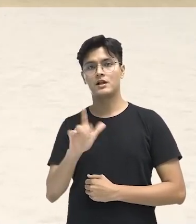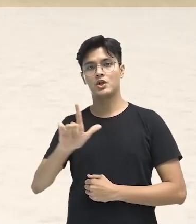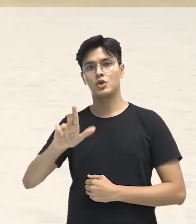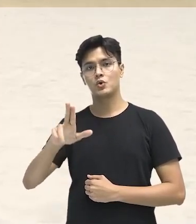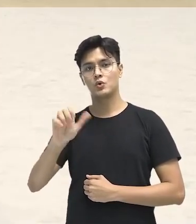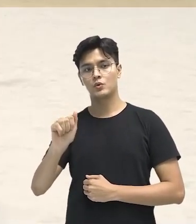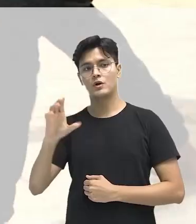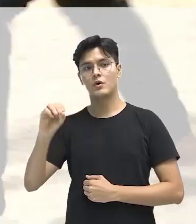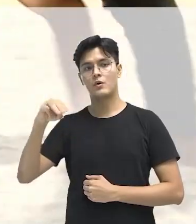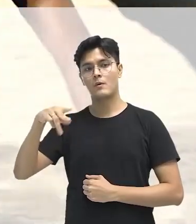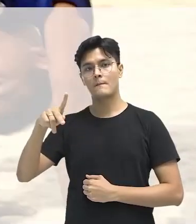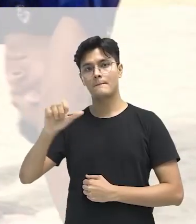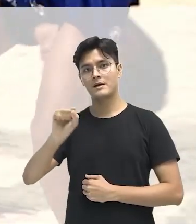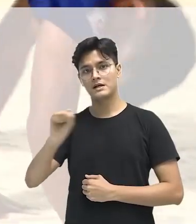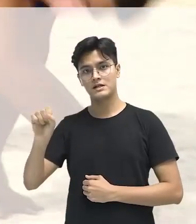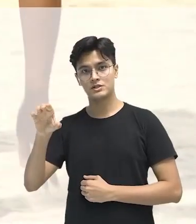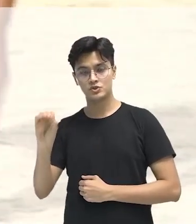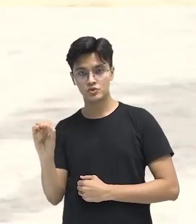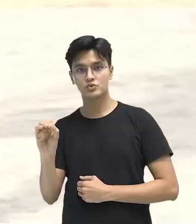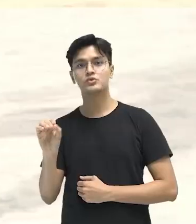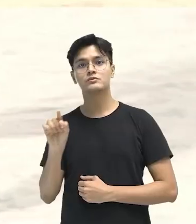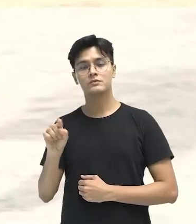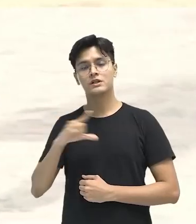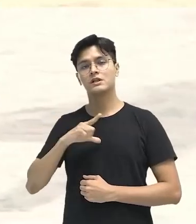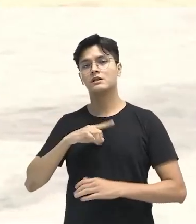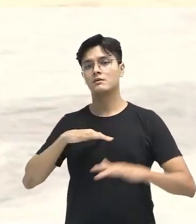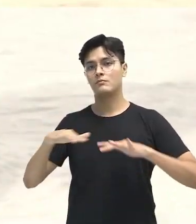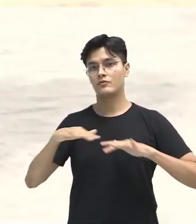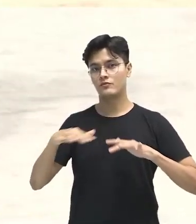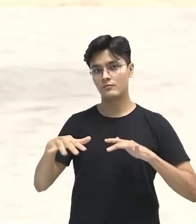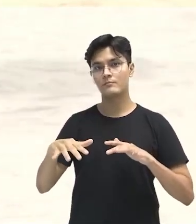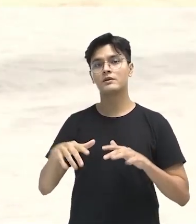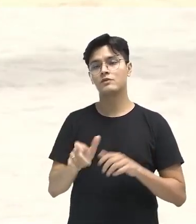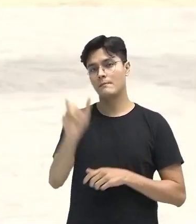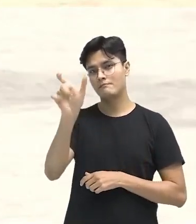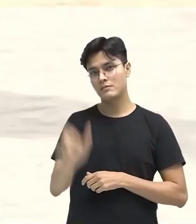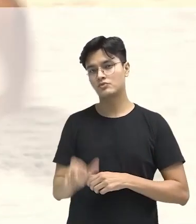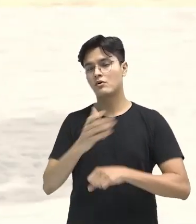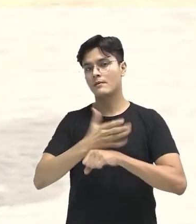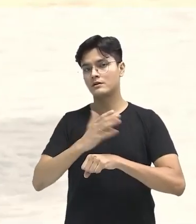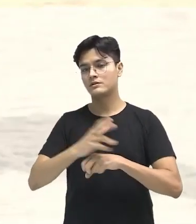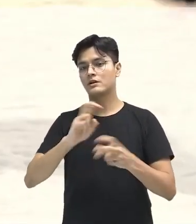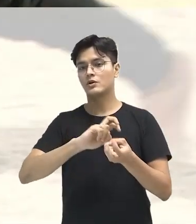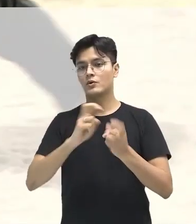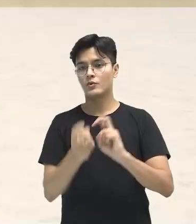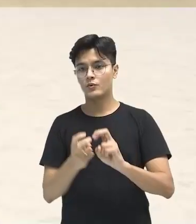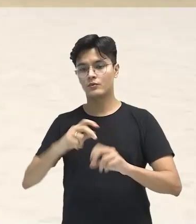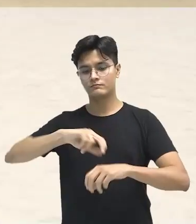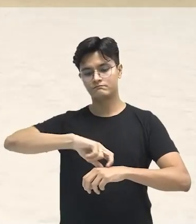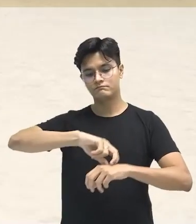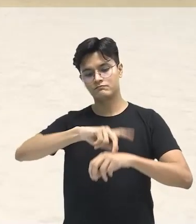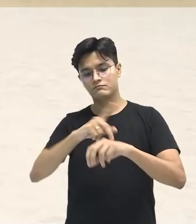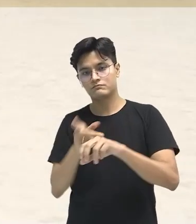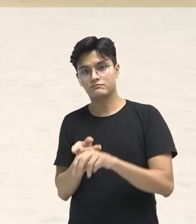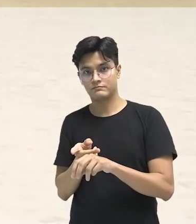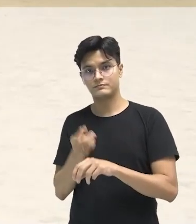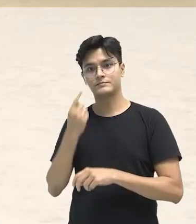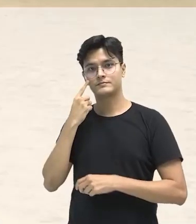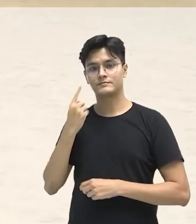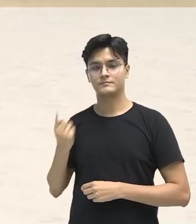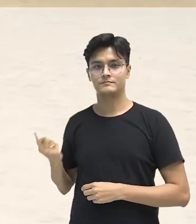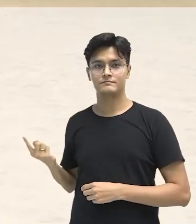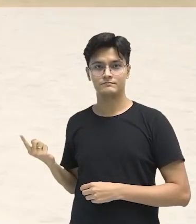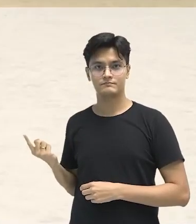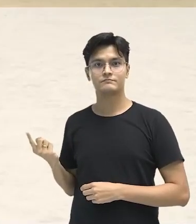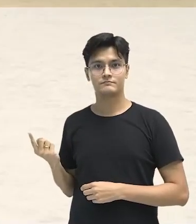é o famoso rabo de arraia. Nesse movimento, o capoeirista levanta a perna e gira o corpo em semicírculo, levando as